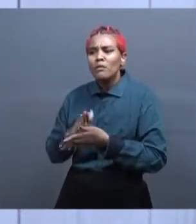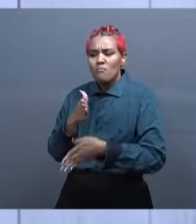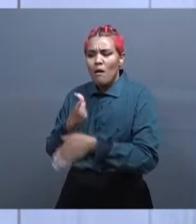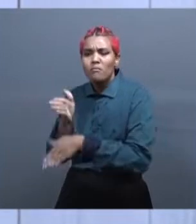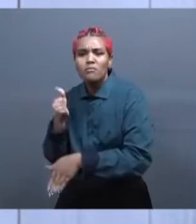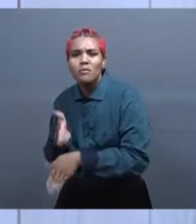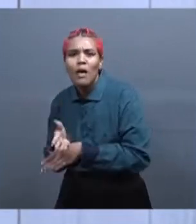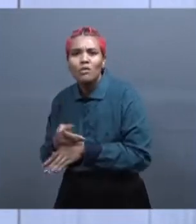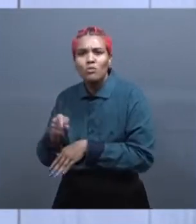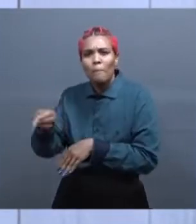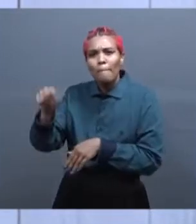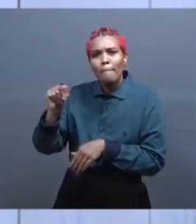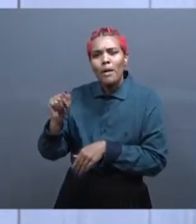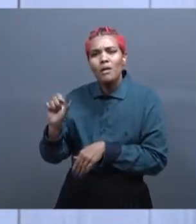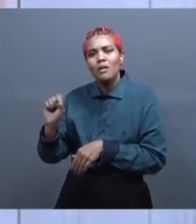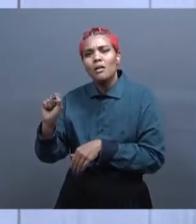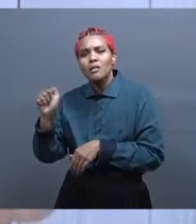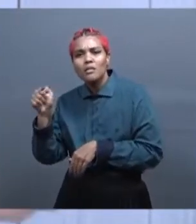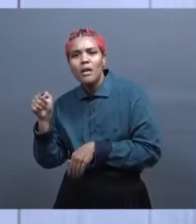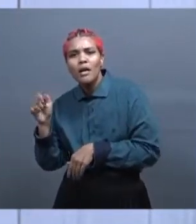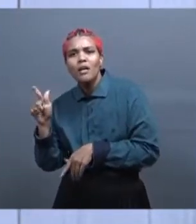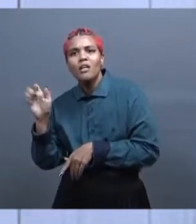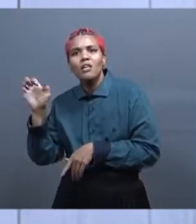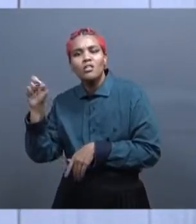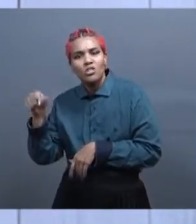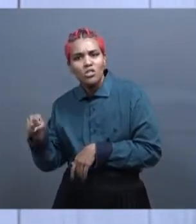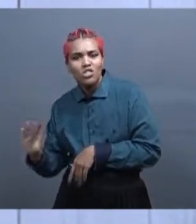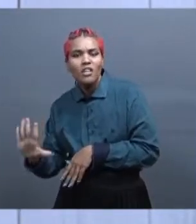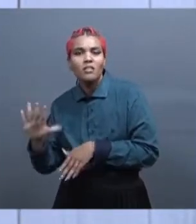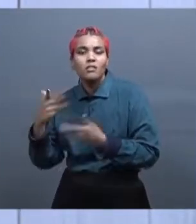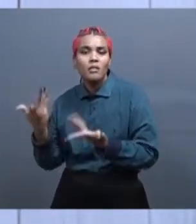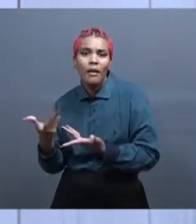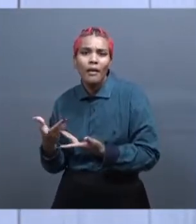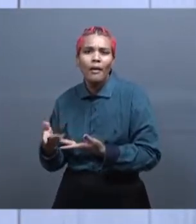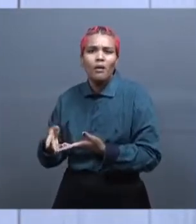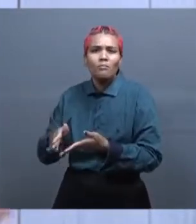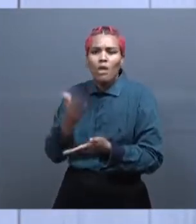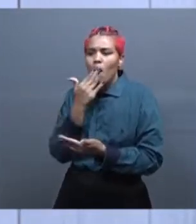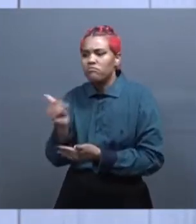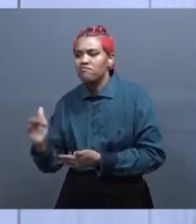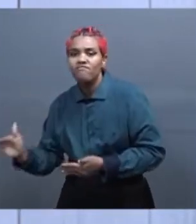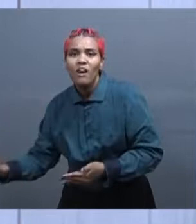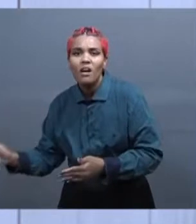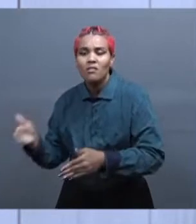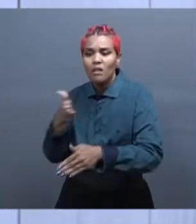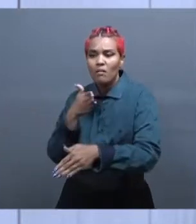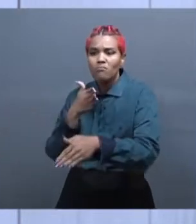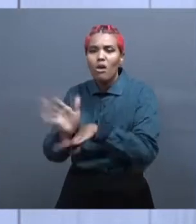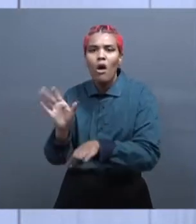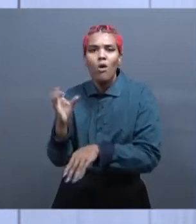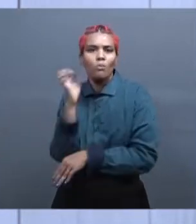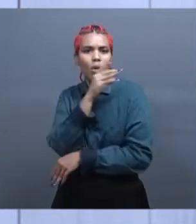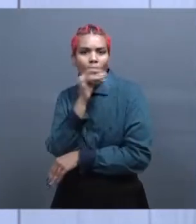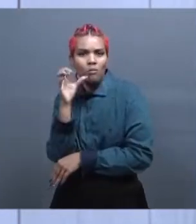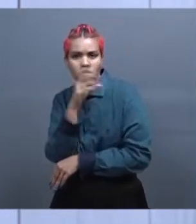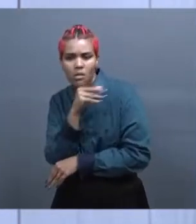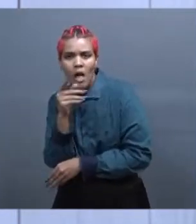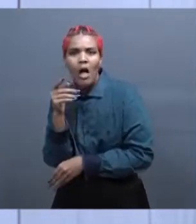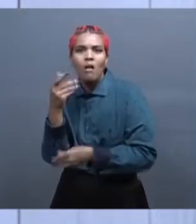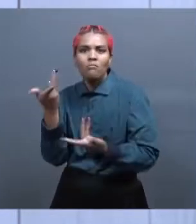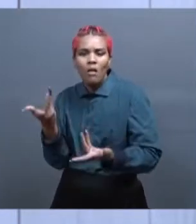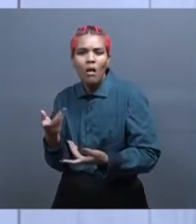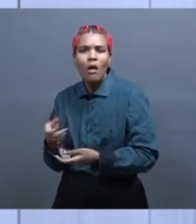por exemplo uma passagem da infância para a adolescência uma passagem do da vida de solteira para a vida de